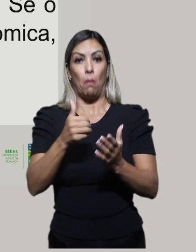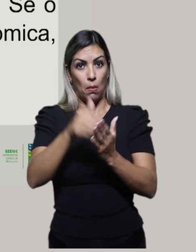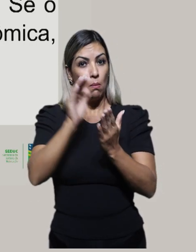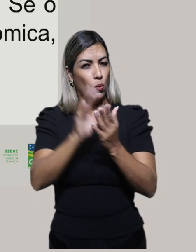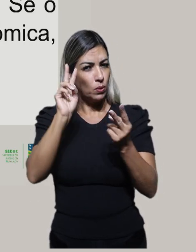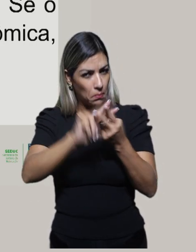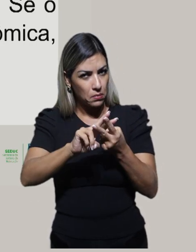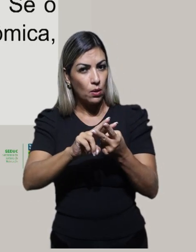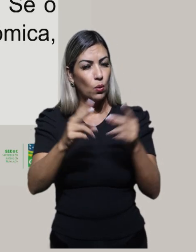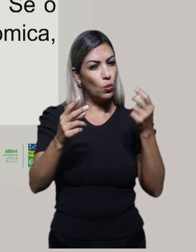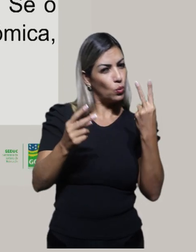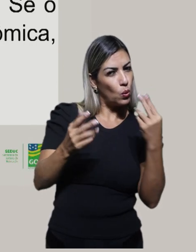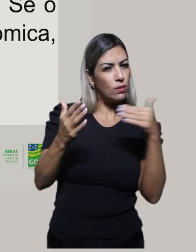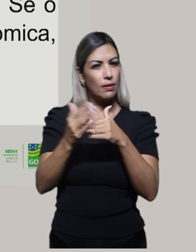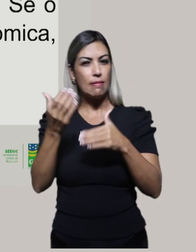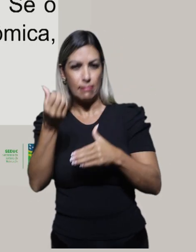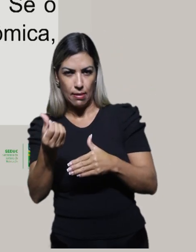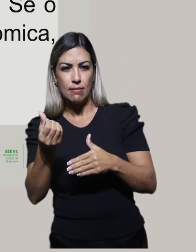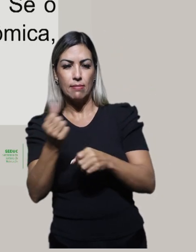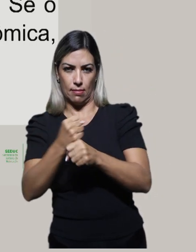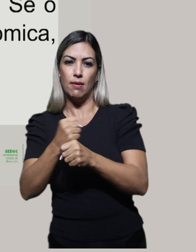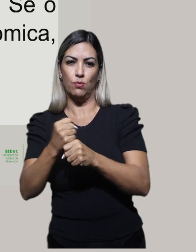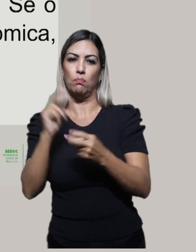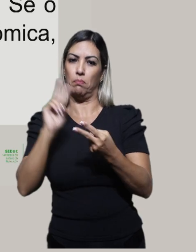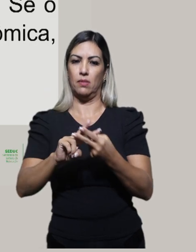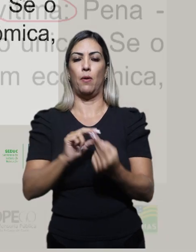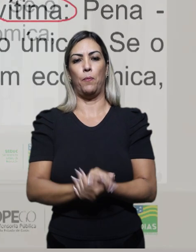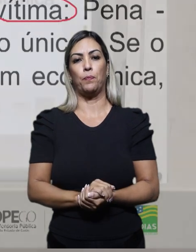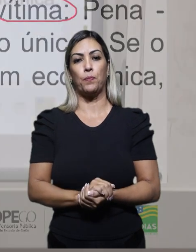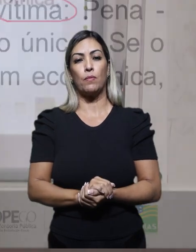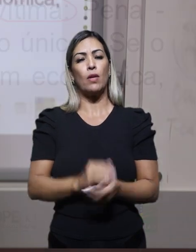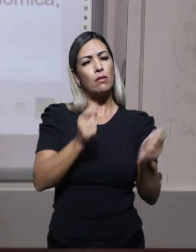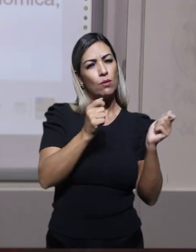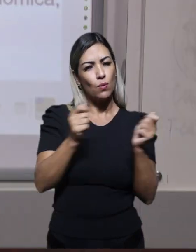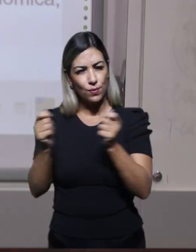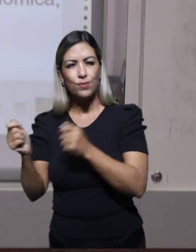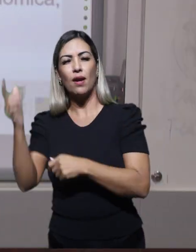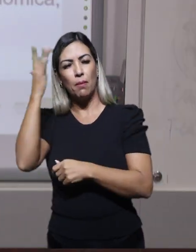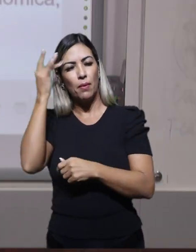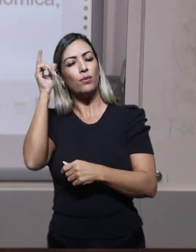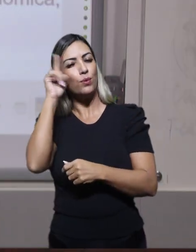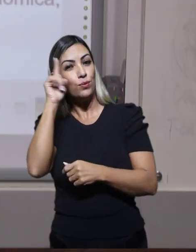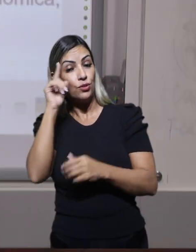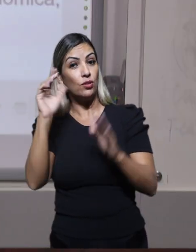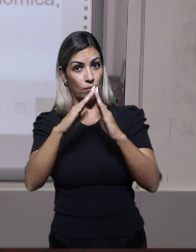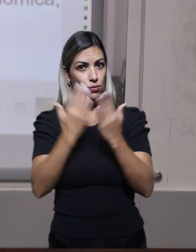2 a 6 anos. Na realidade, no dia a dia de vocês, nas escolas, vocês não vão lidar com isso aqui não. Mas